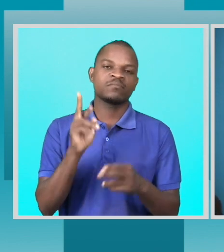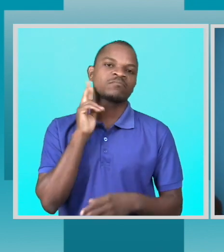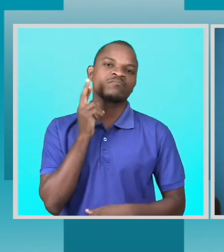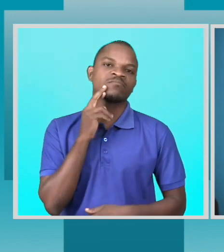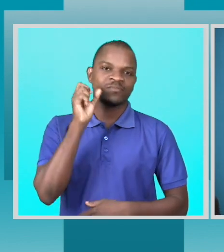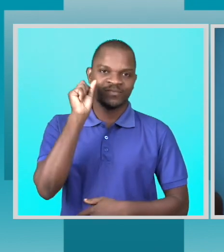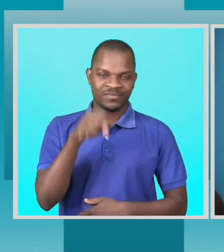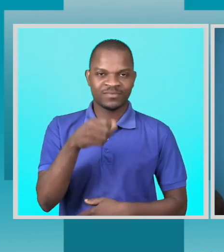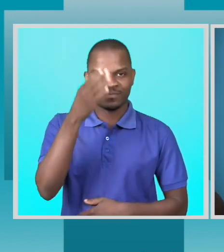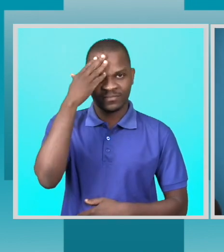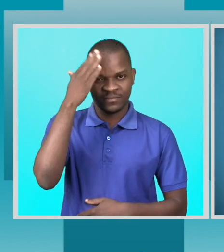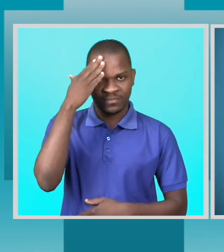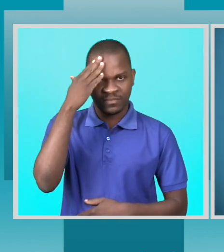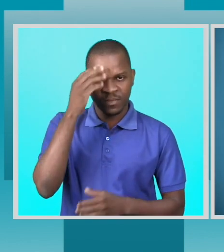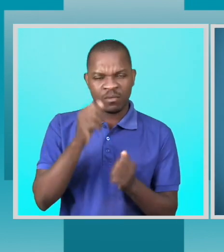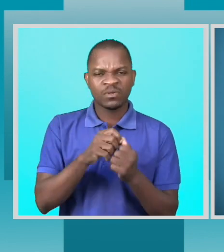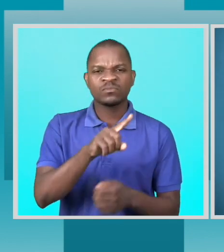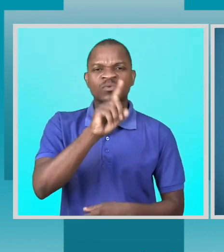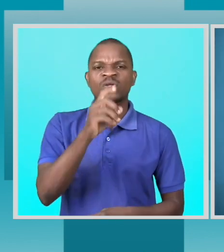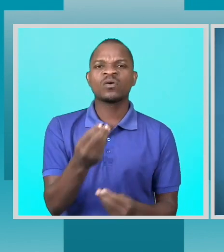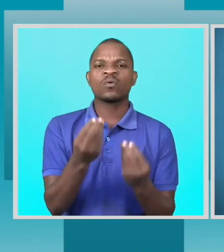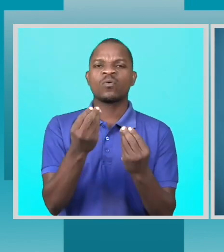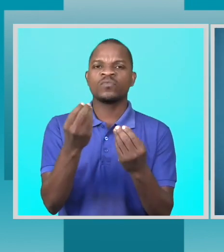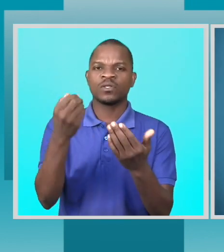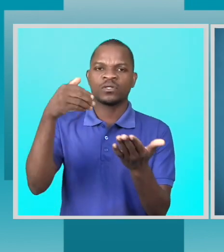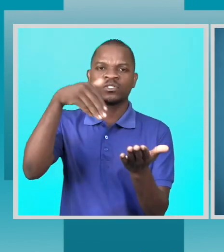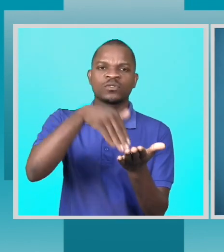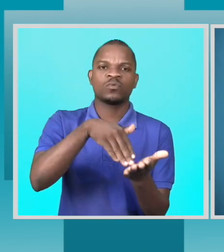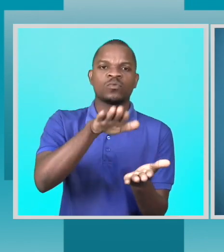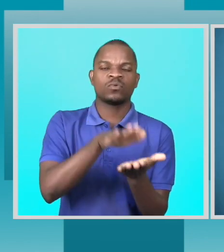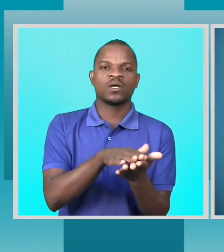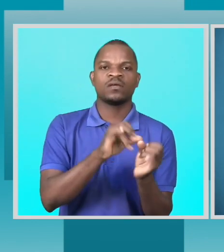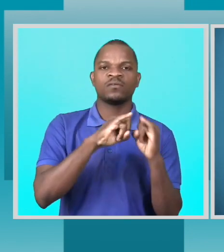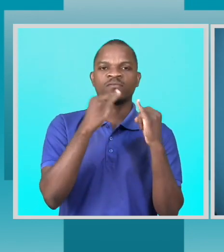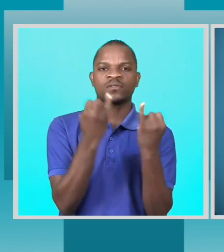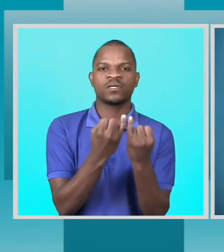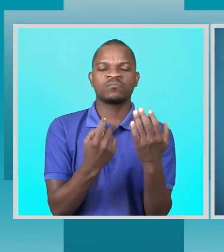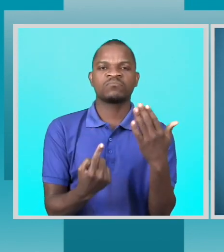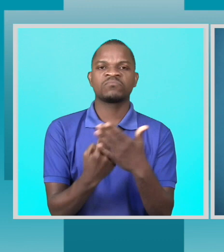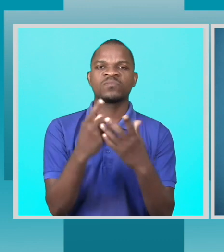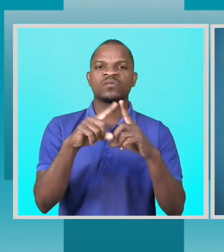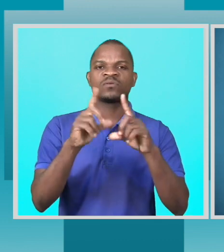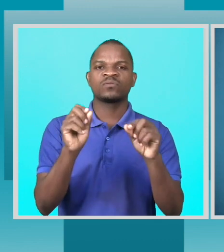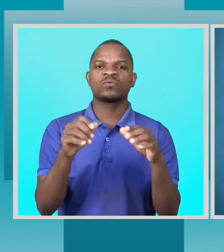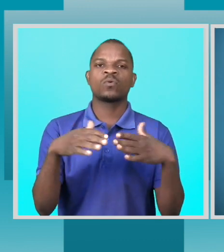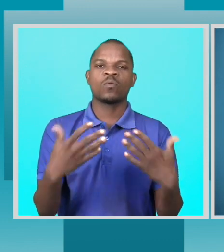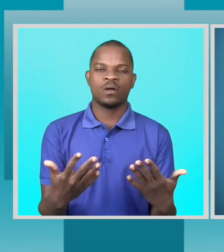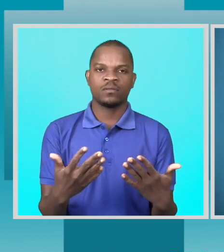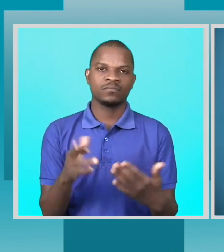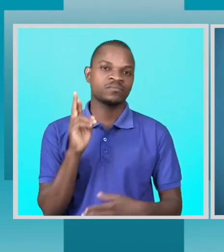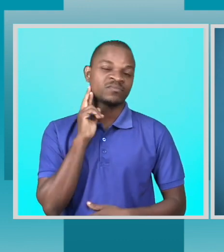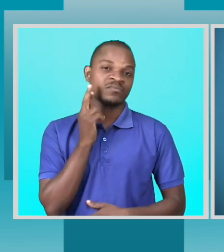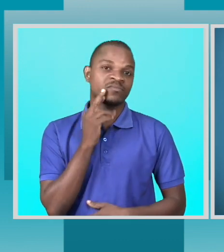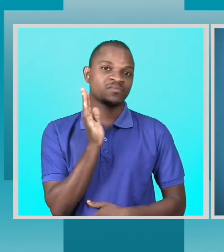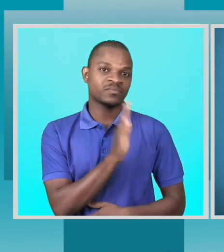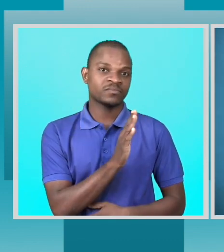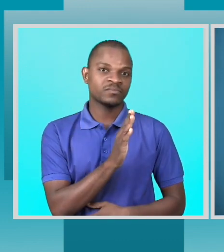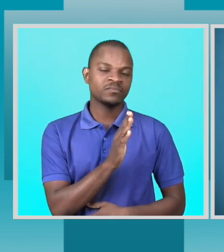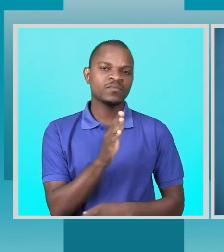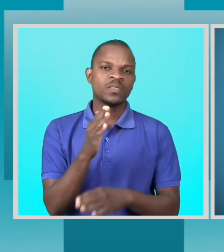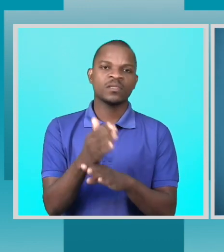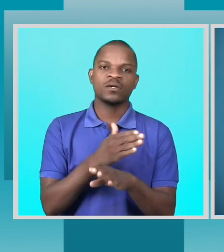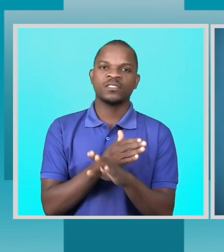meu pai e da minha mãe. Lembra-se como é chegou aqui no infantário? Sim. O que aconteceu? Saí de casa,